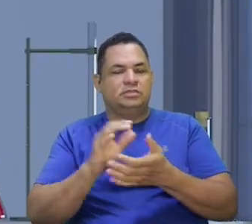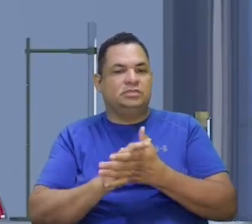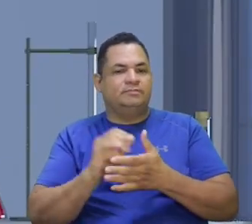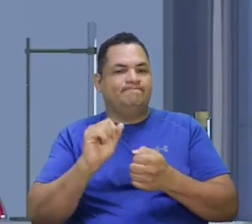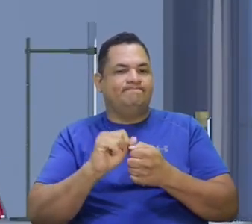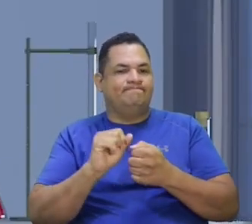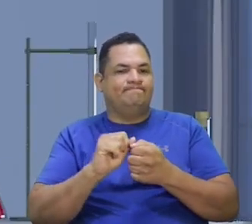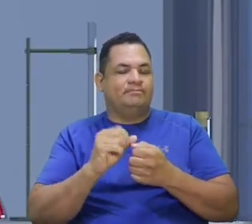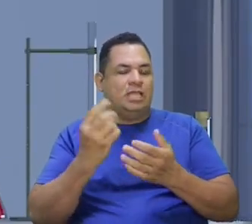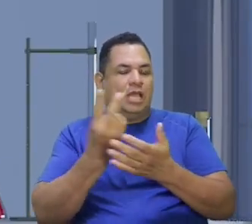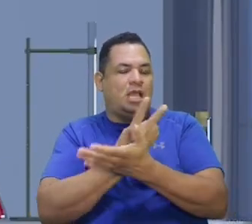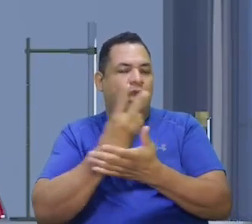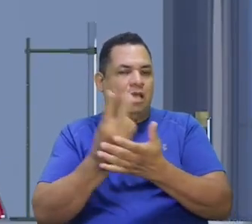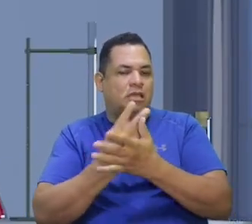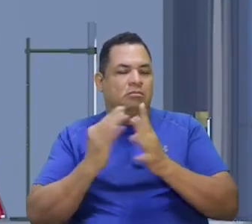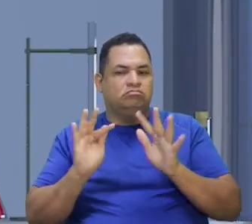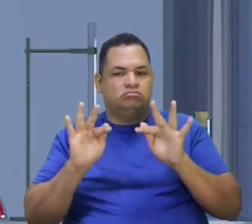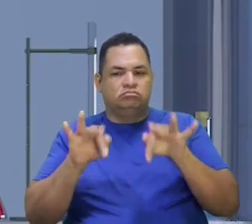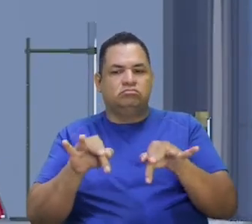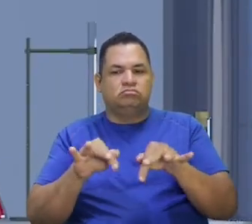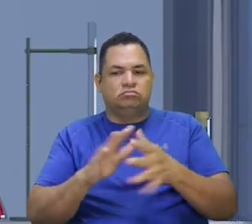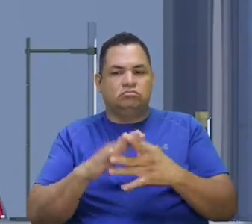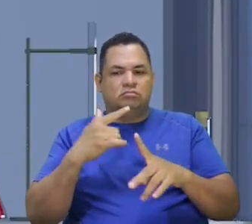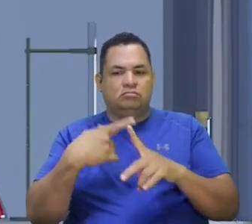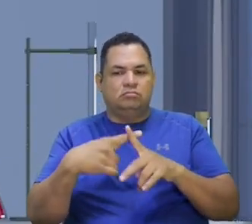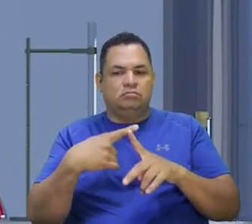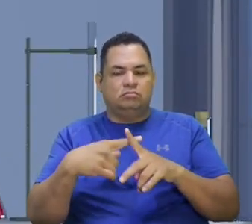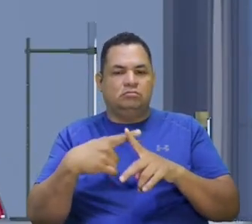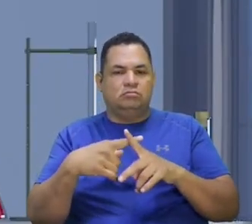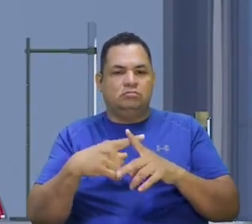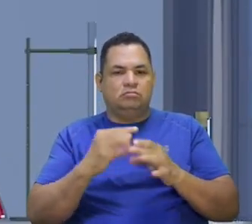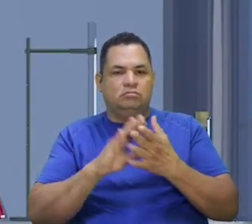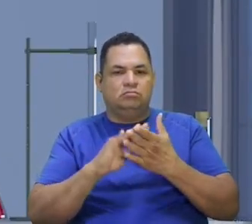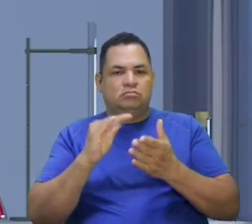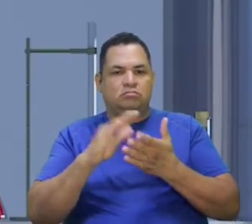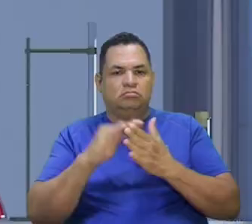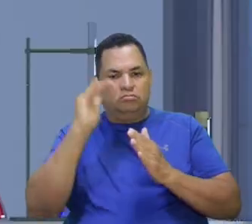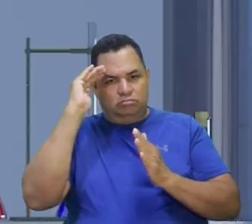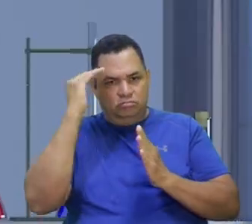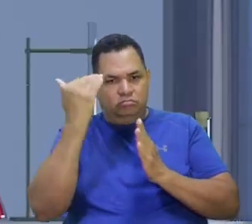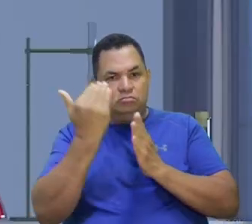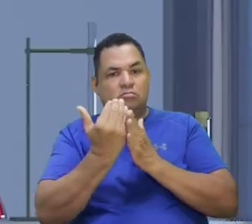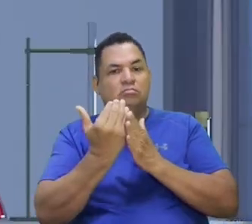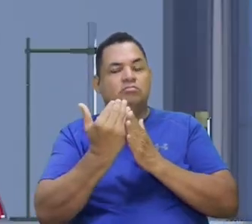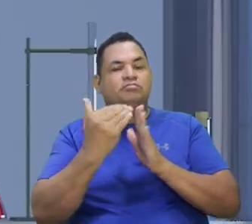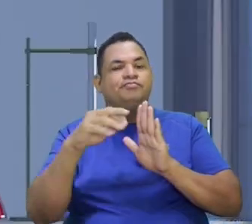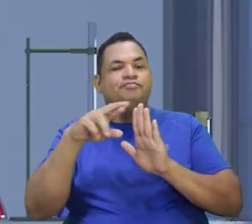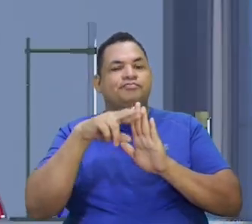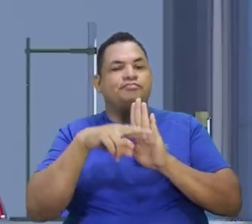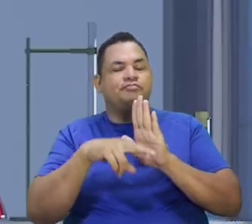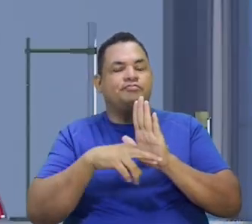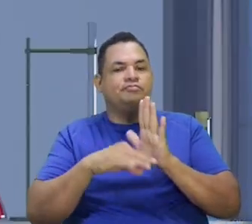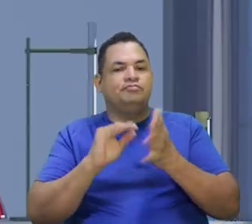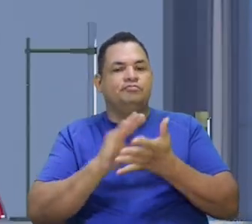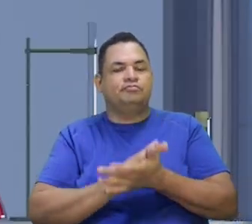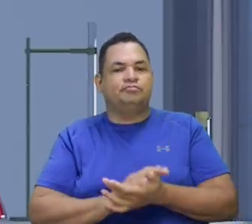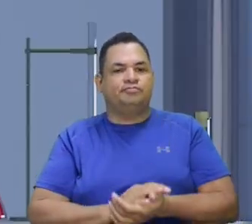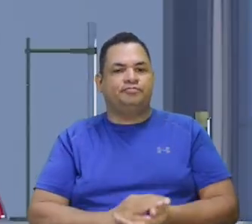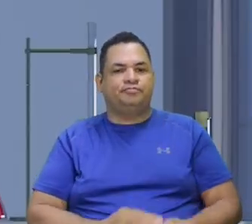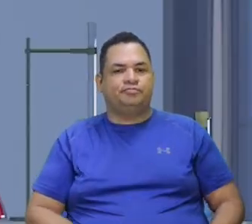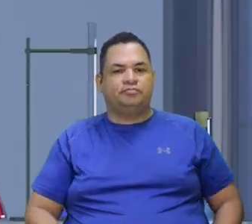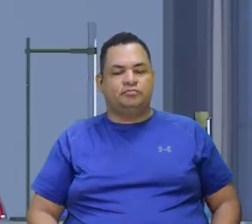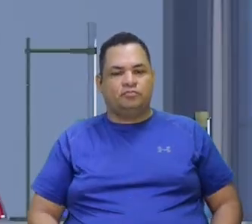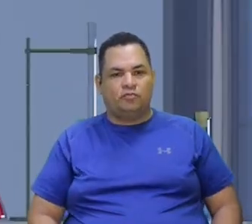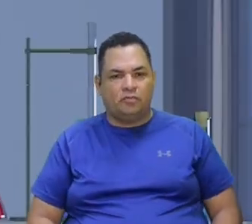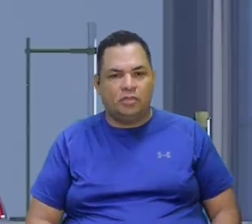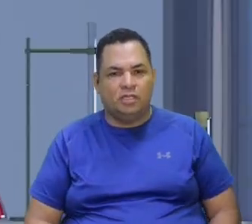neutro, ela vai ficar errada no final. Porque ela não vai obedecer essa regra. Você vai acabar tirando ou colocando elétrons onde não